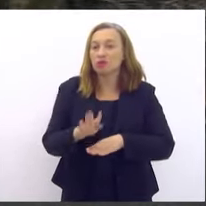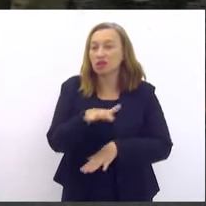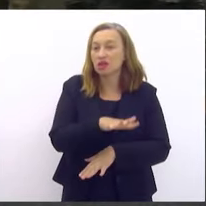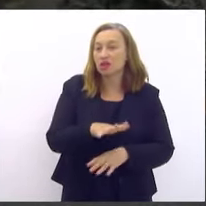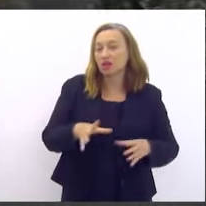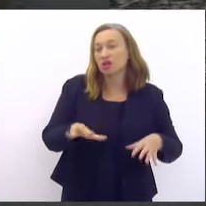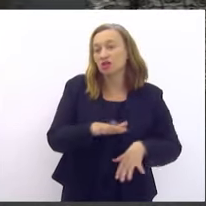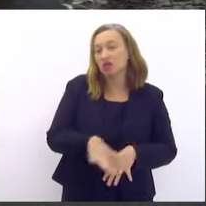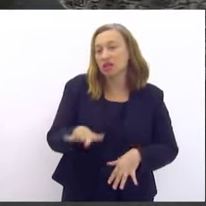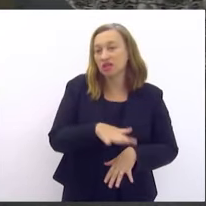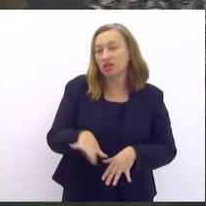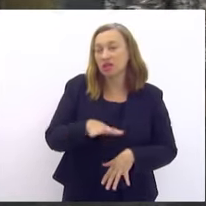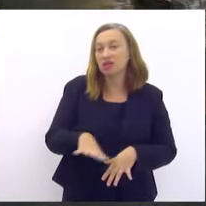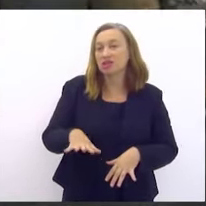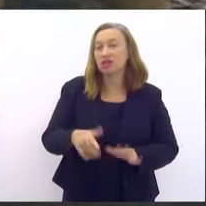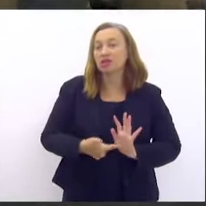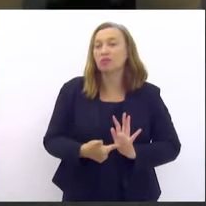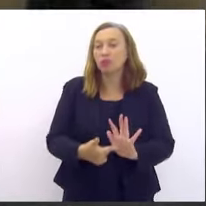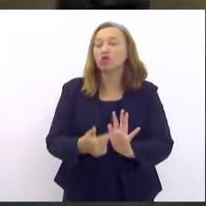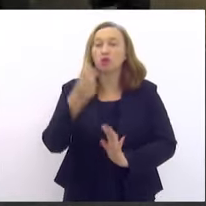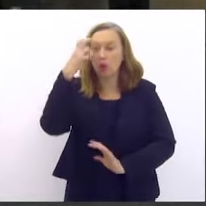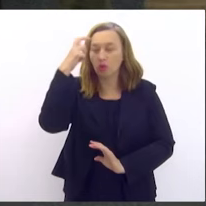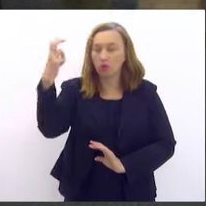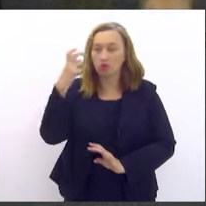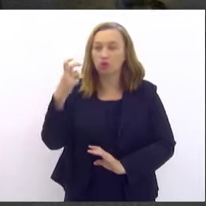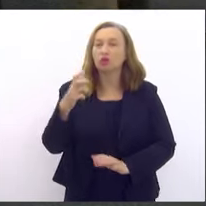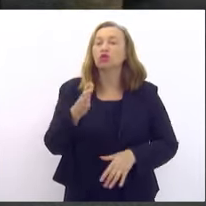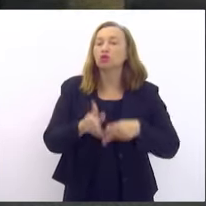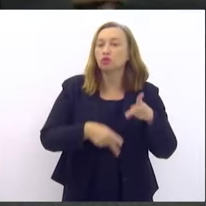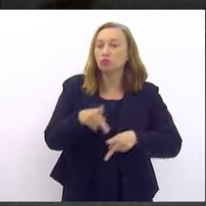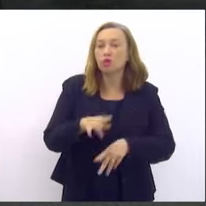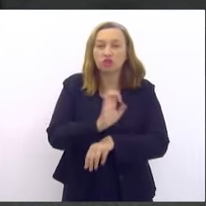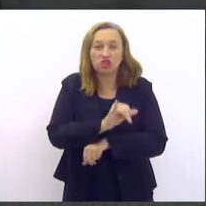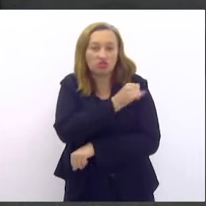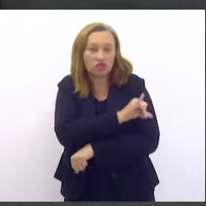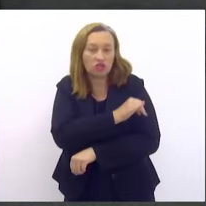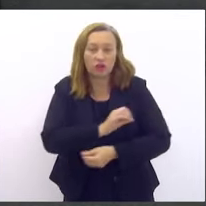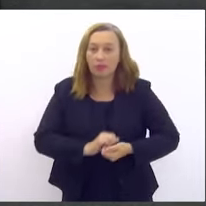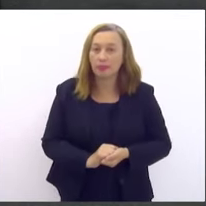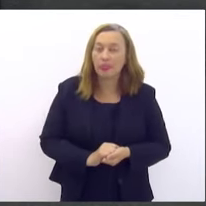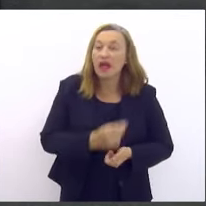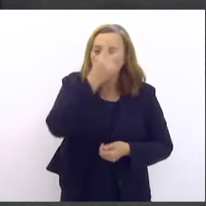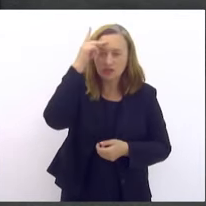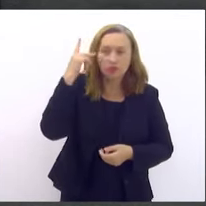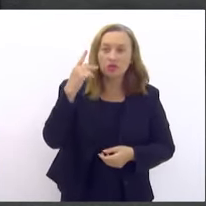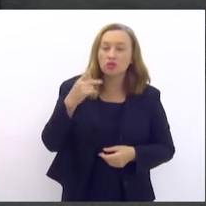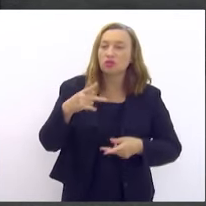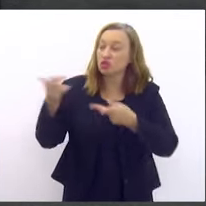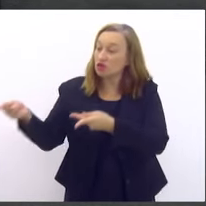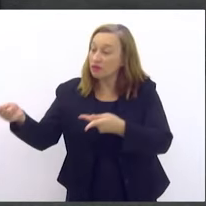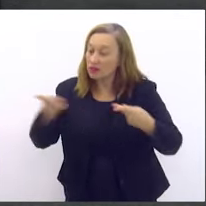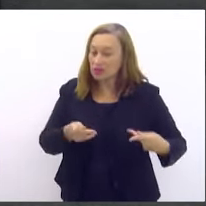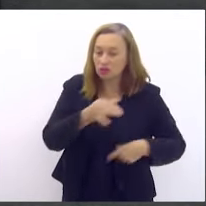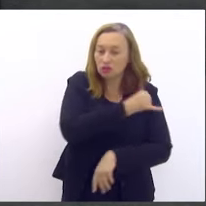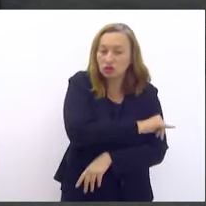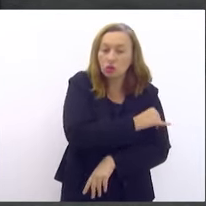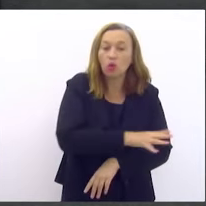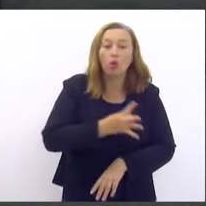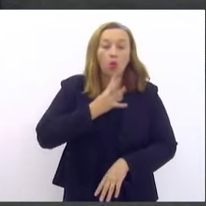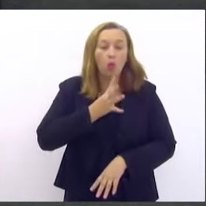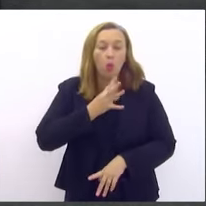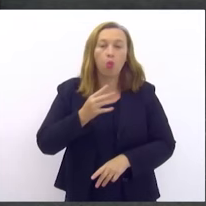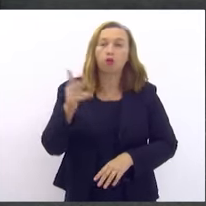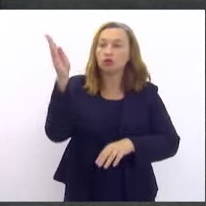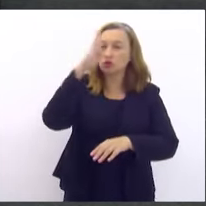essência da Cultura da população do estado do Rio de Janeiro as pessoas que vem de fora reconhece o Brasil